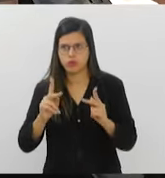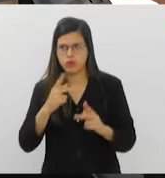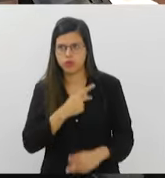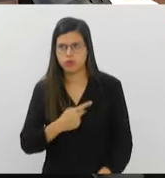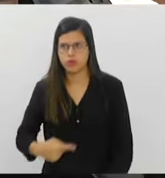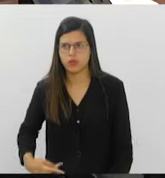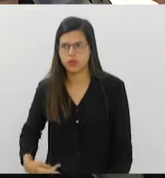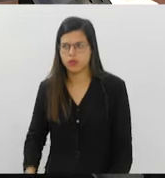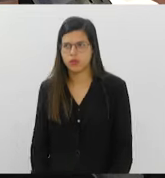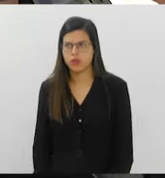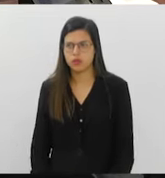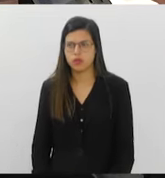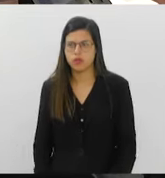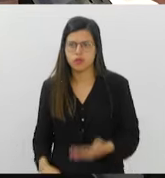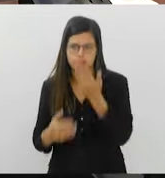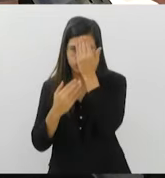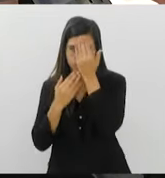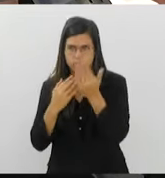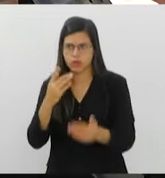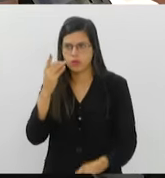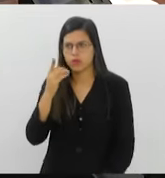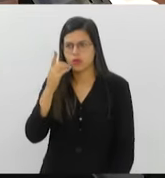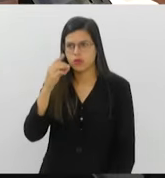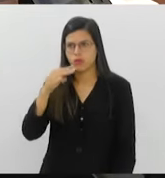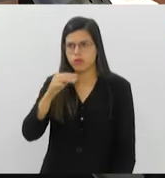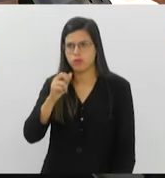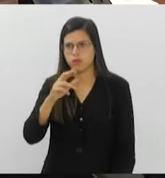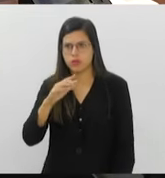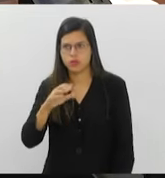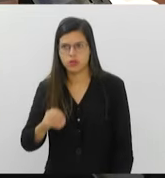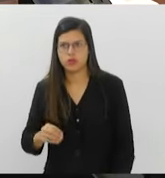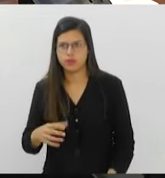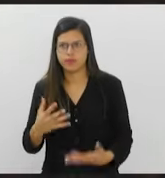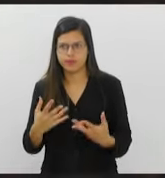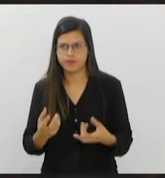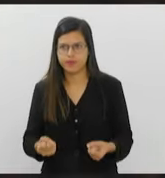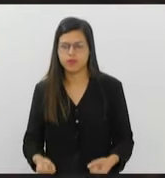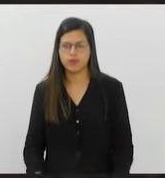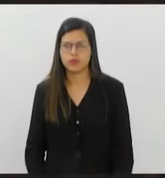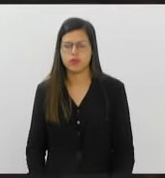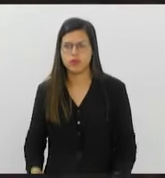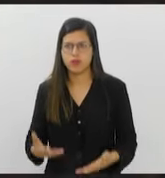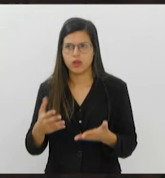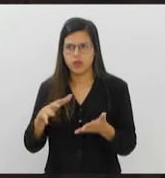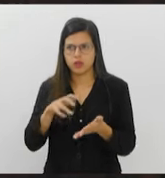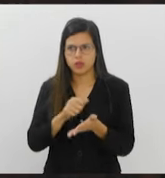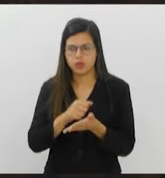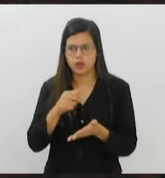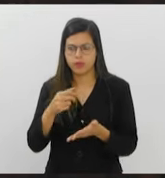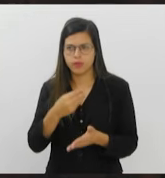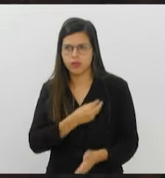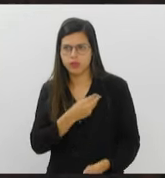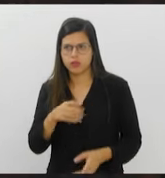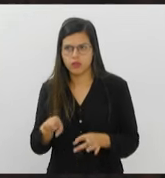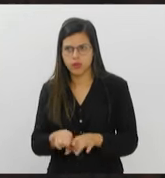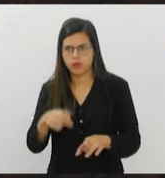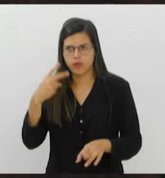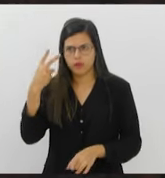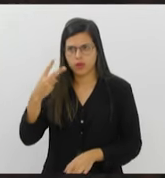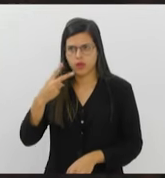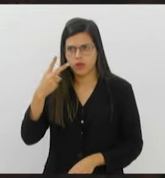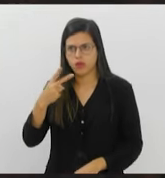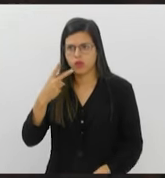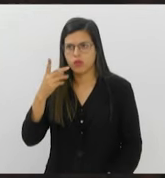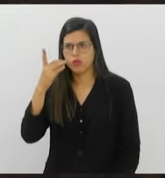Muito obrigado, deputado Marcelo Dino, está consignado. Gostaria de registrar a presença também do vereador, tão logo